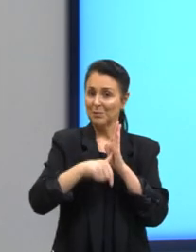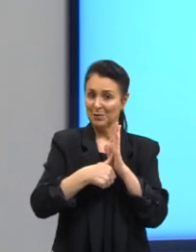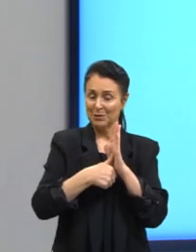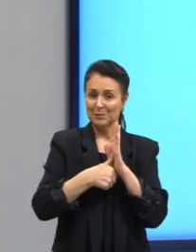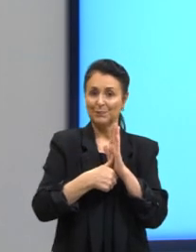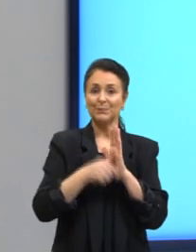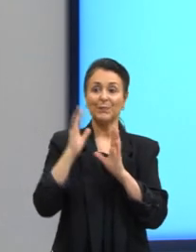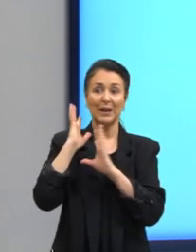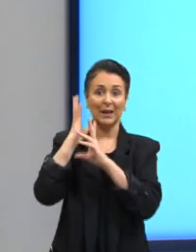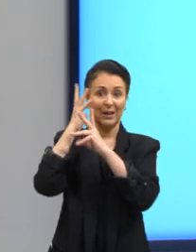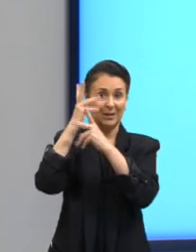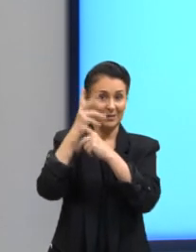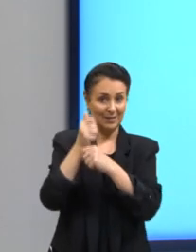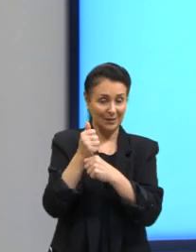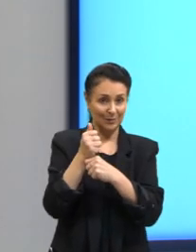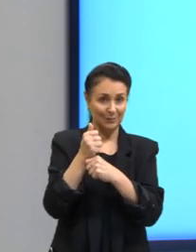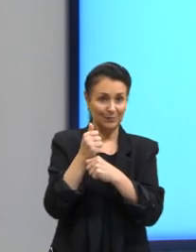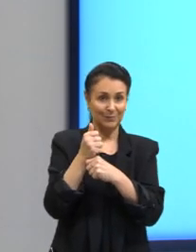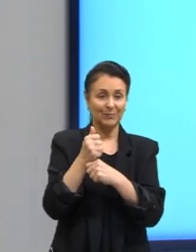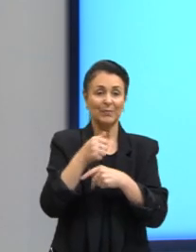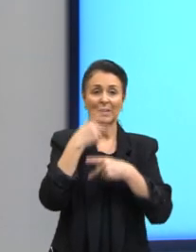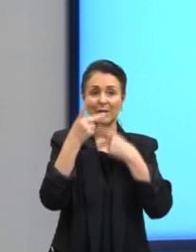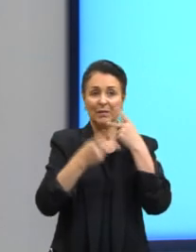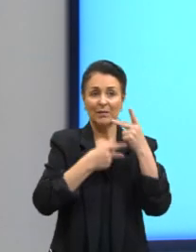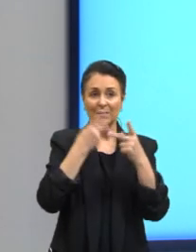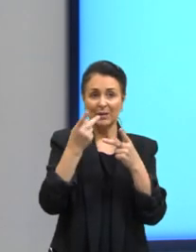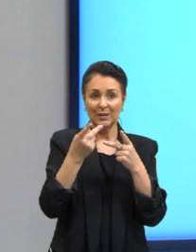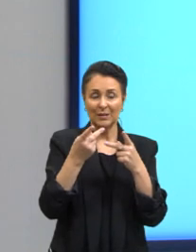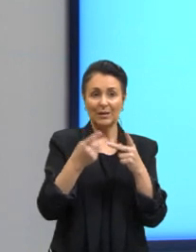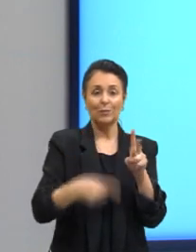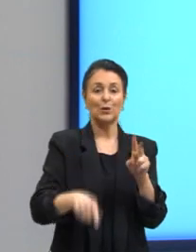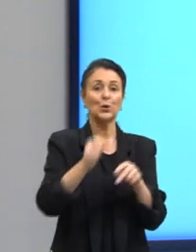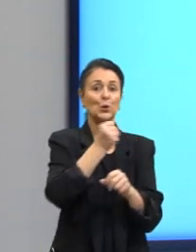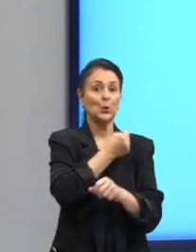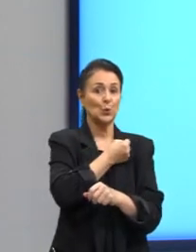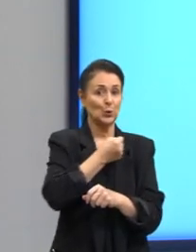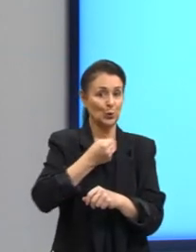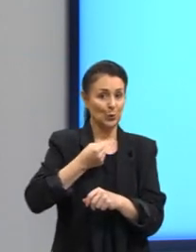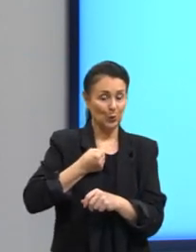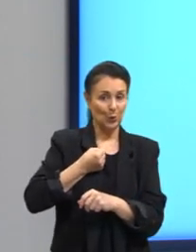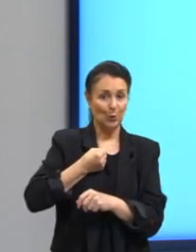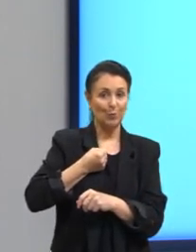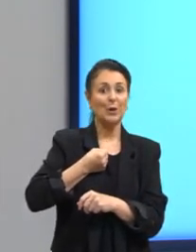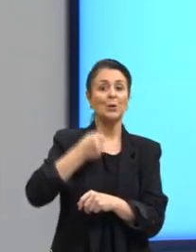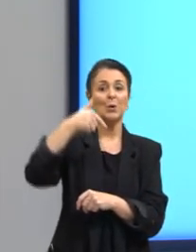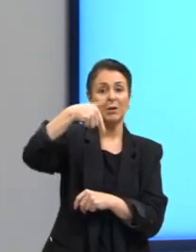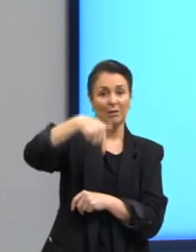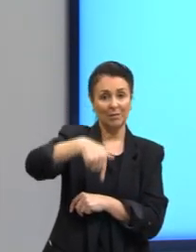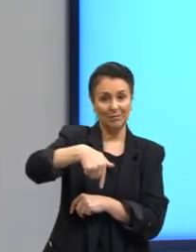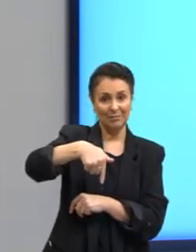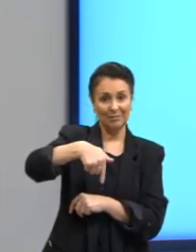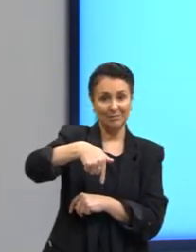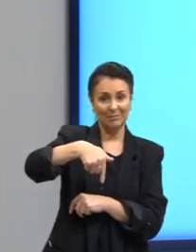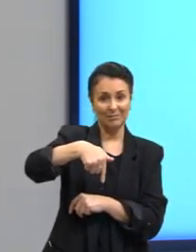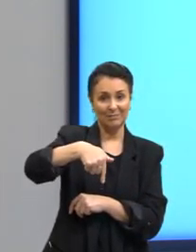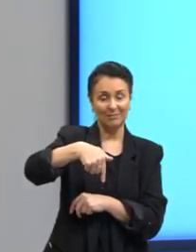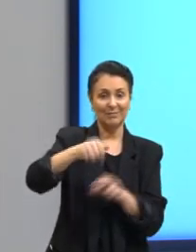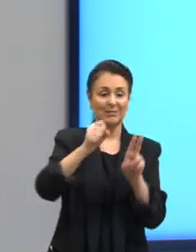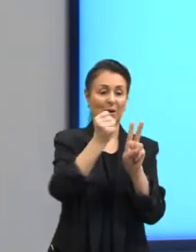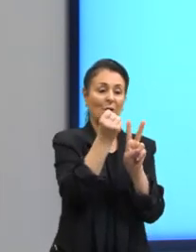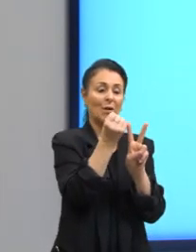e lembrando então amanhã estamos falando sobre o rasto dos Racionais mas e lembrando os irracionais são